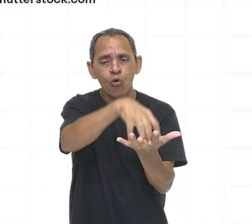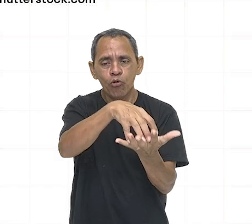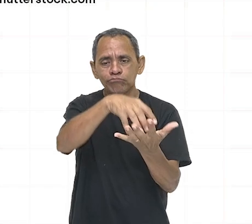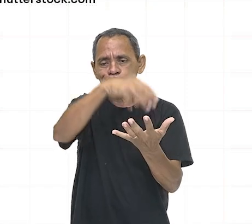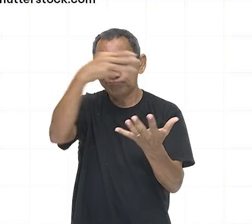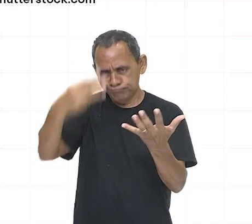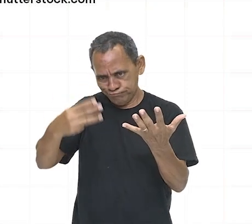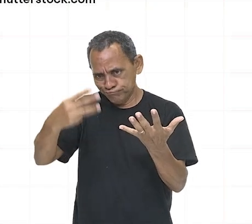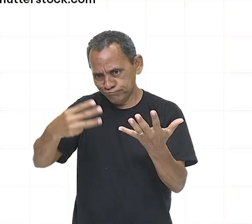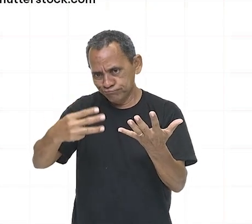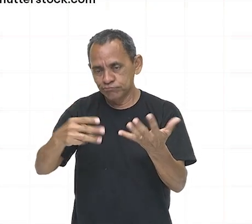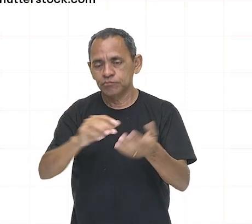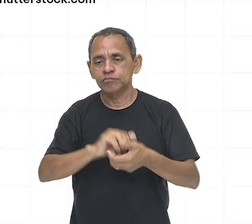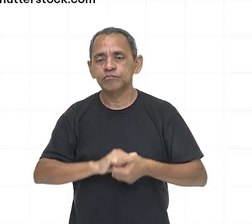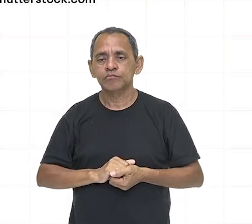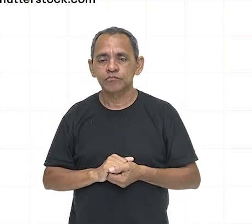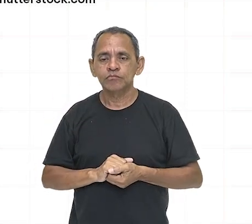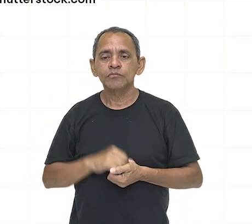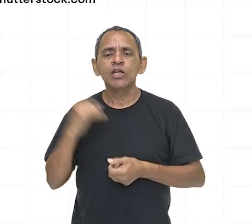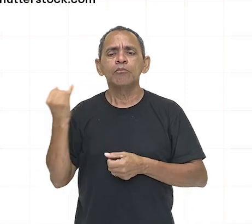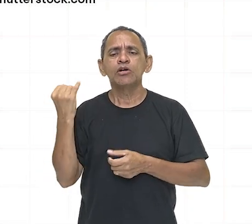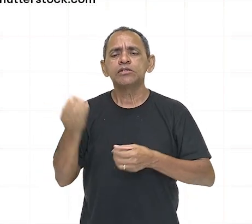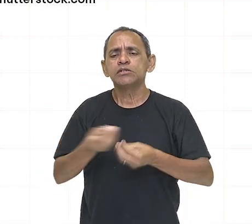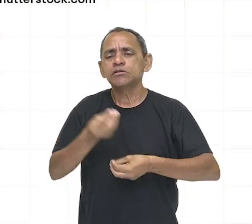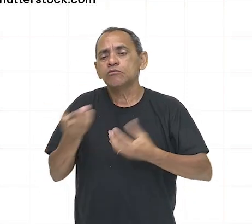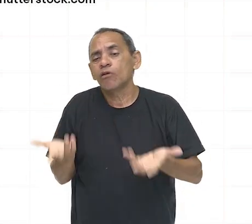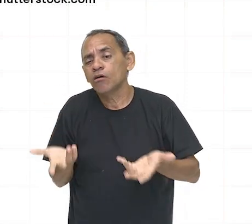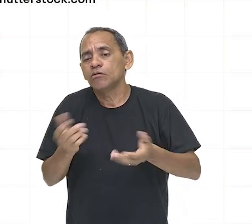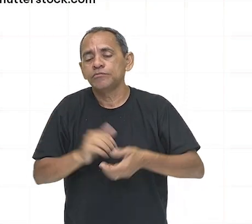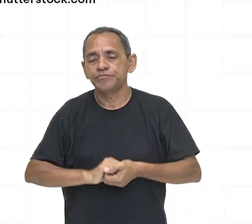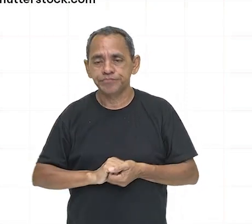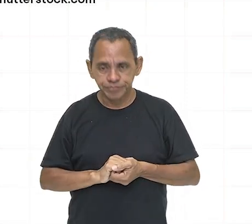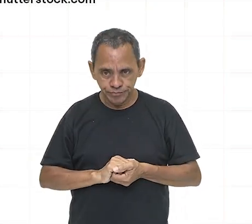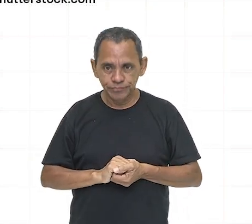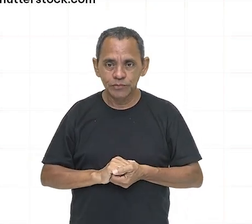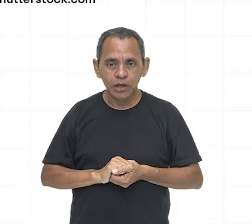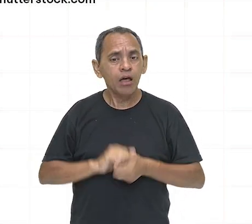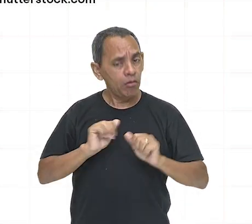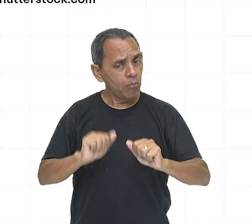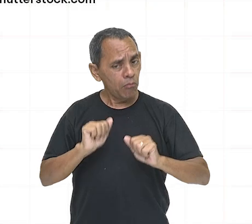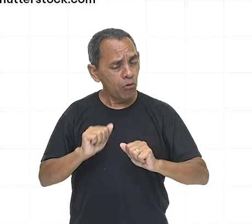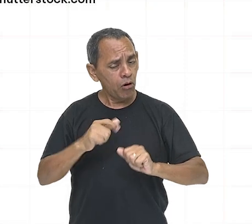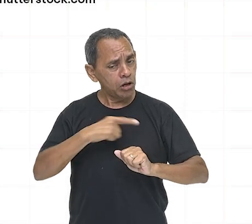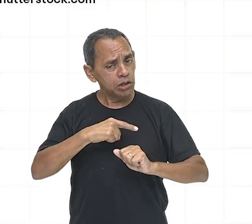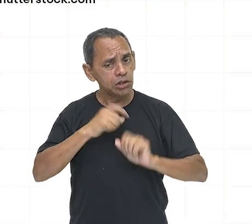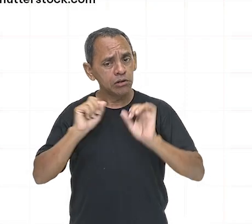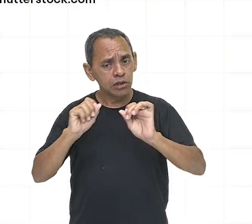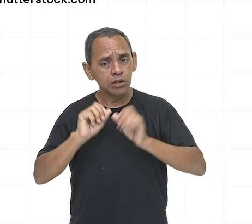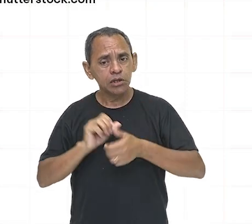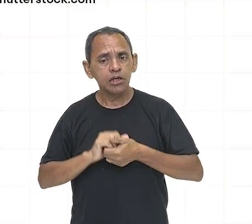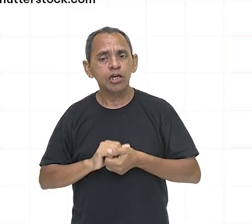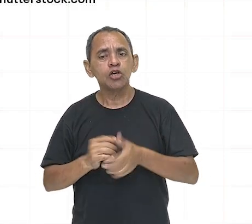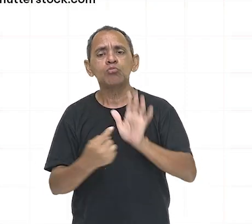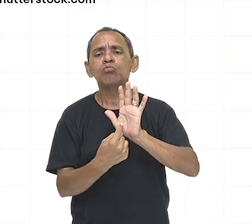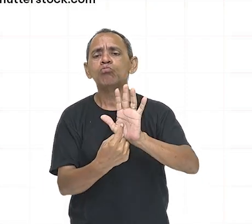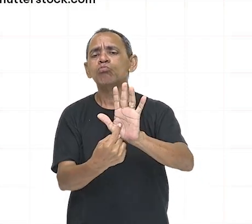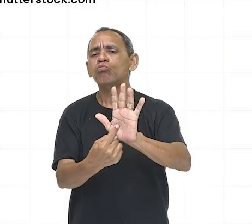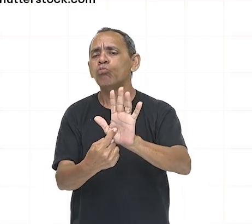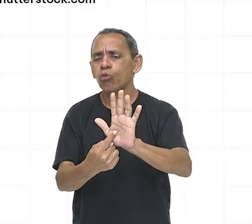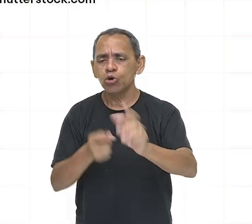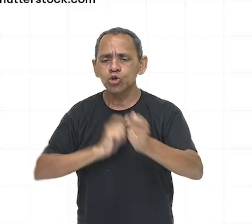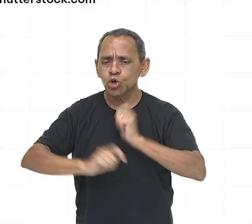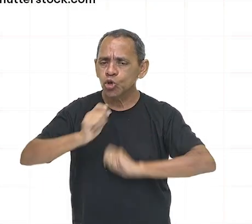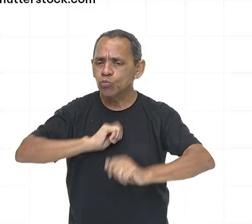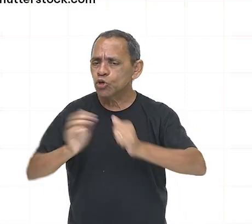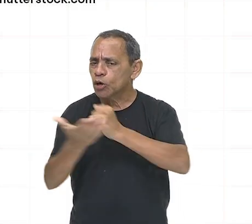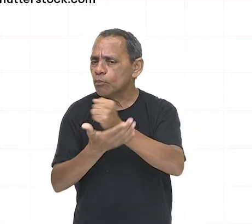dia a dia. Sobre a importância do setor terciário, a gente pode afirmar que ele reflete a economia baseada em